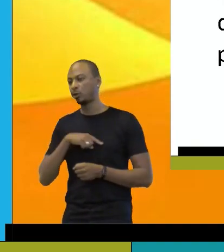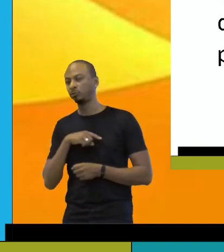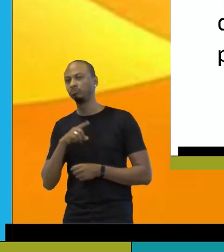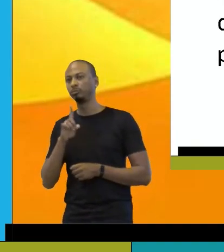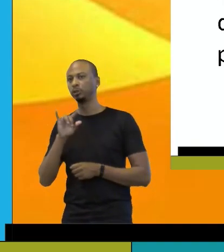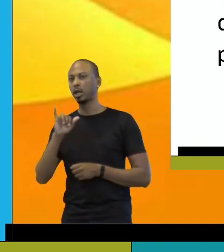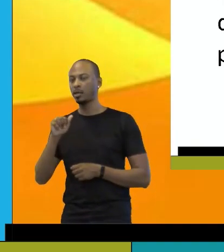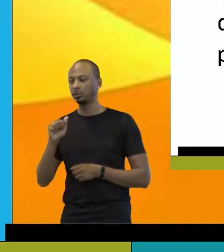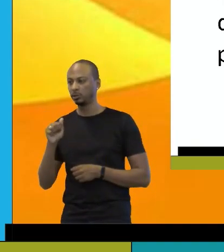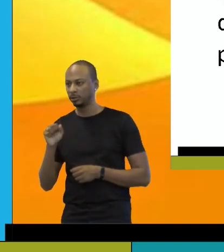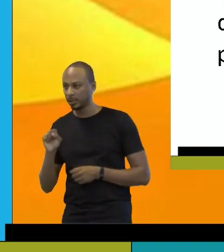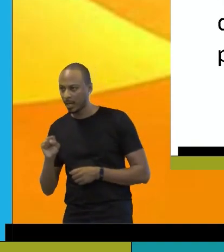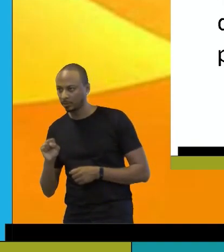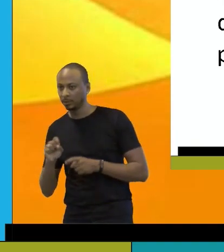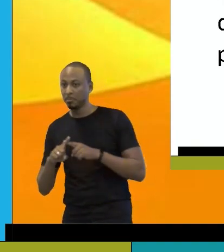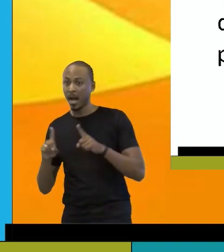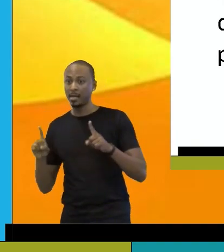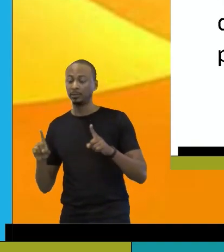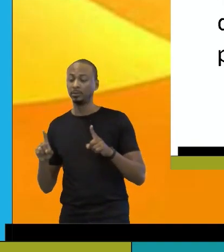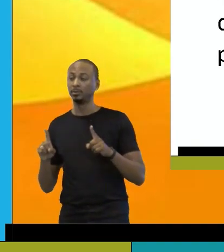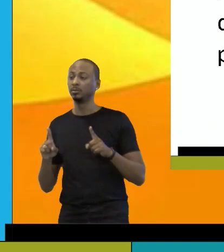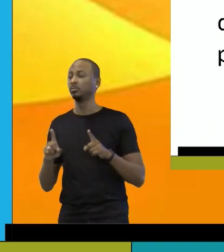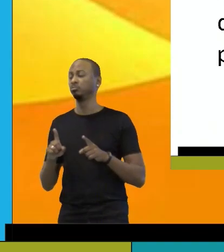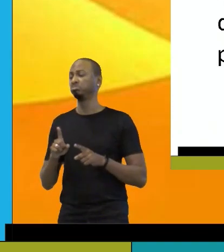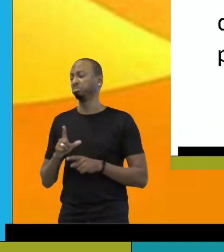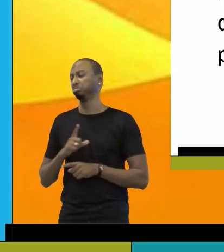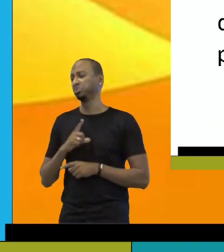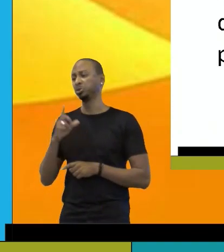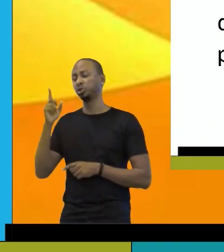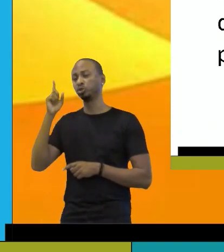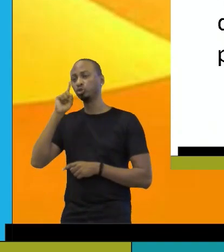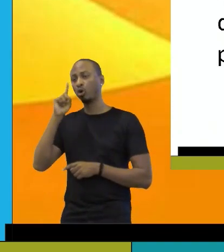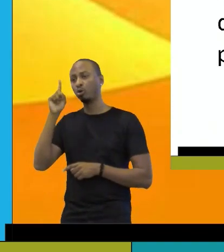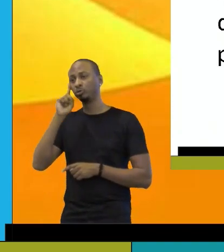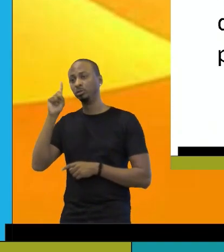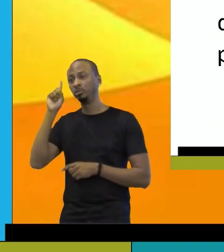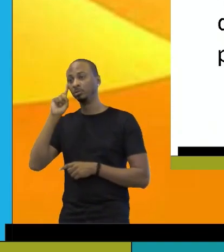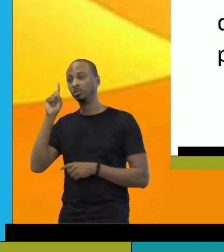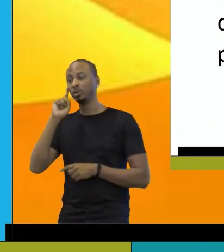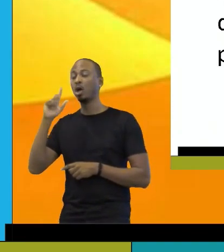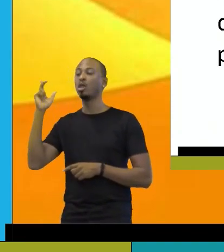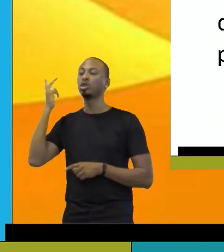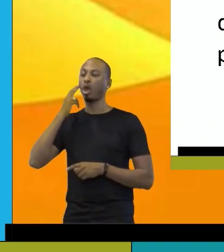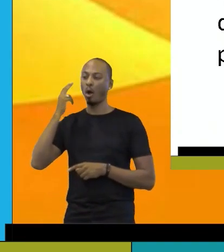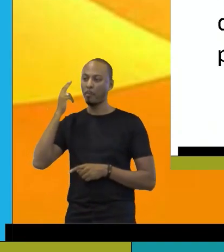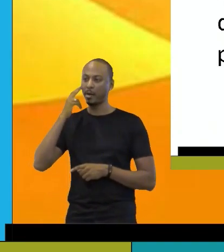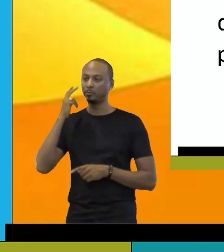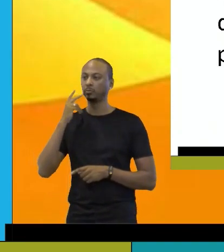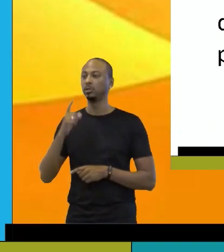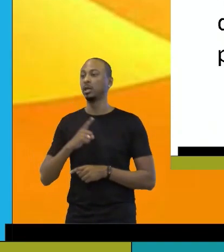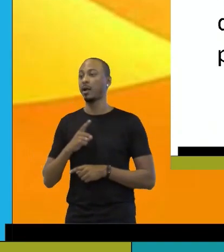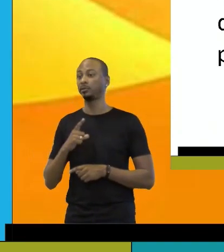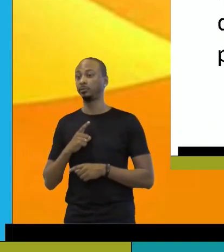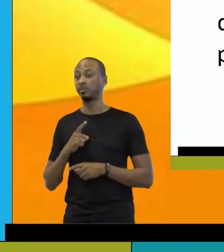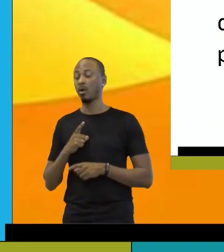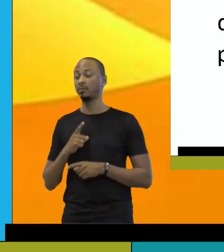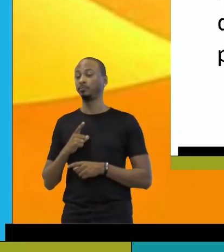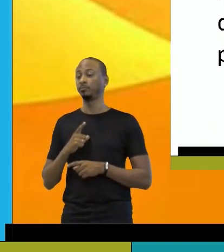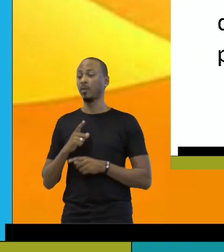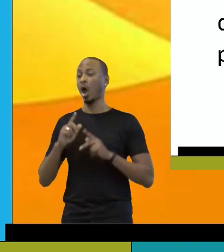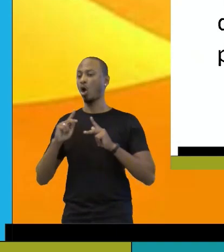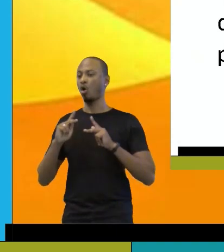ocorridas e que ocorrem diariamente, as quais escapam à conjectura